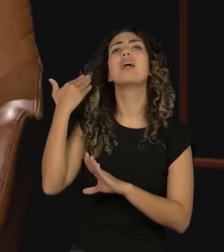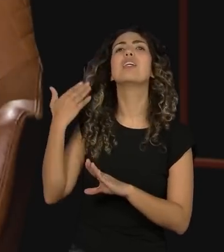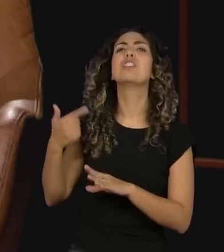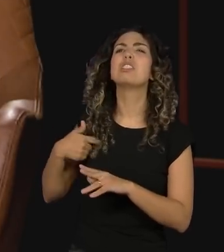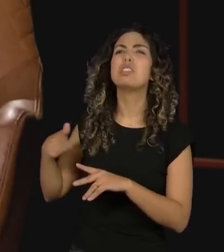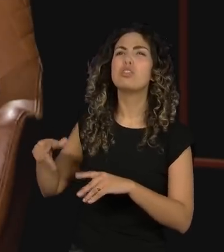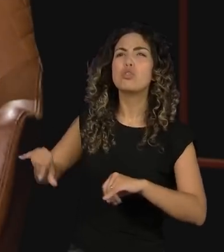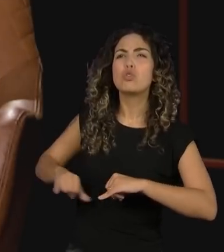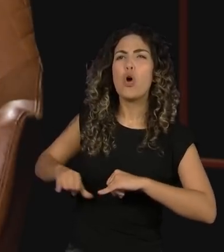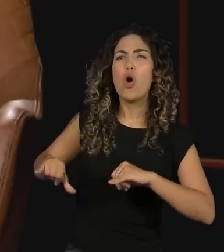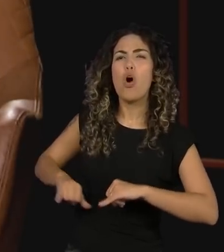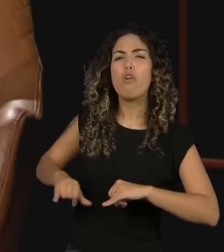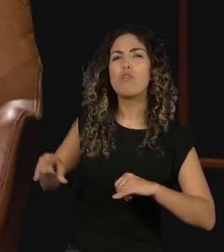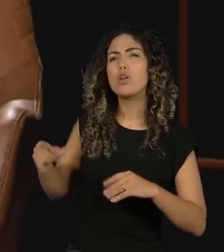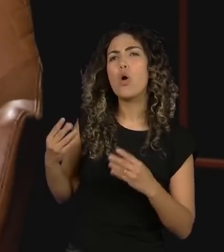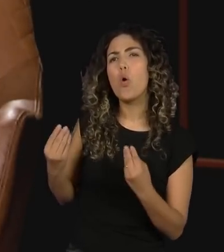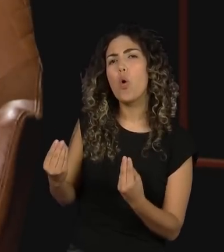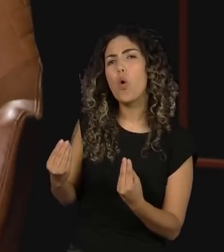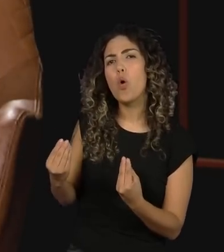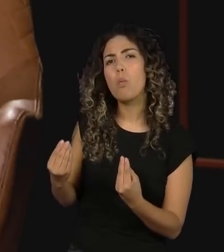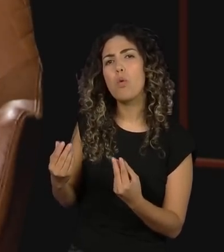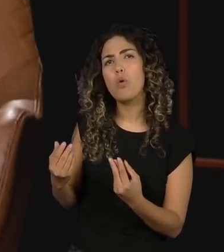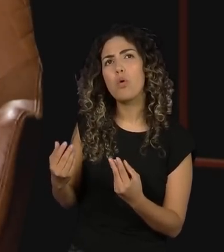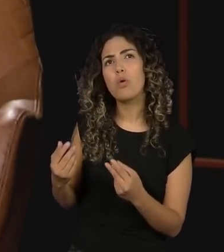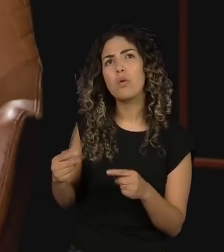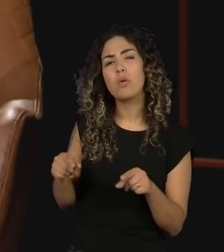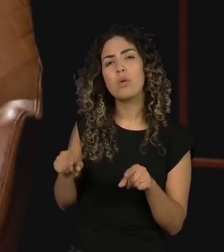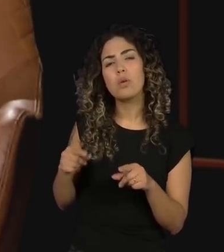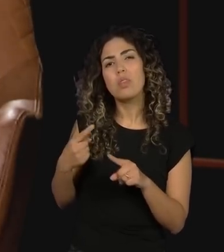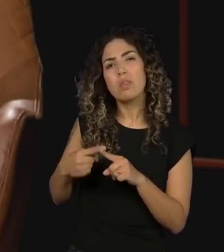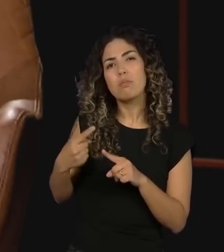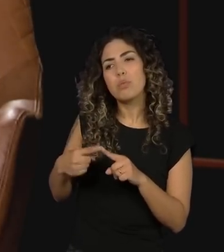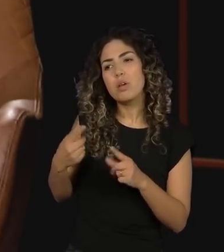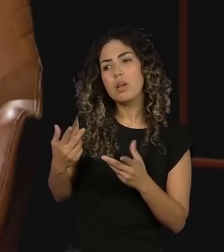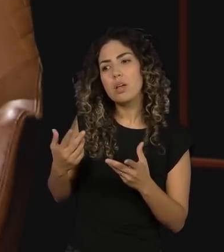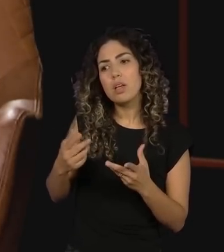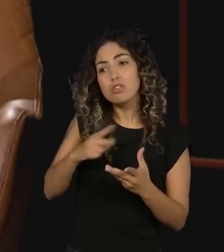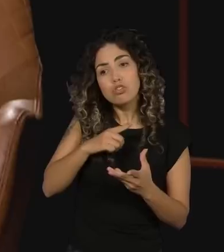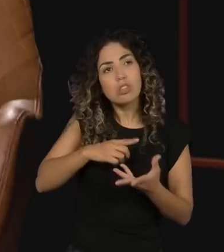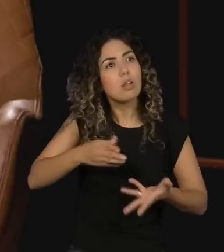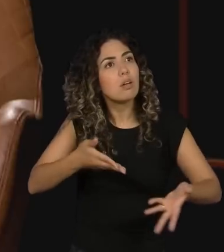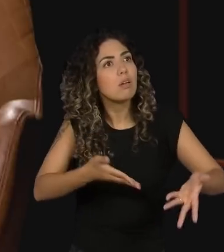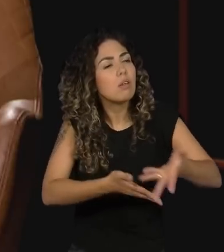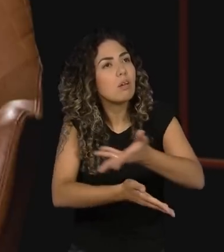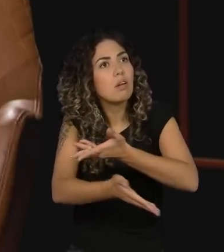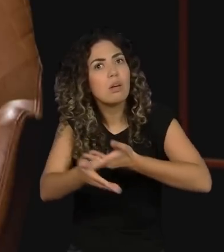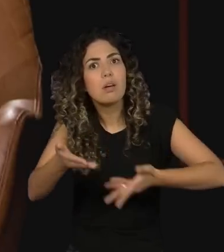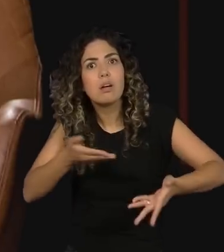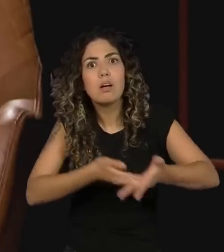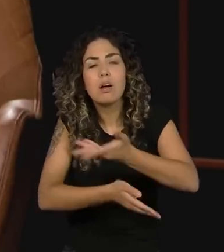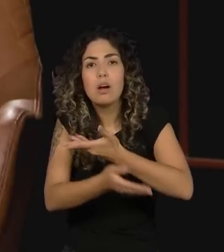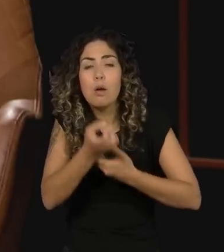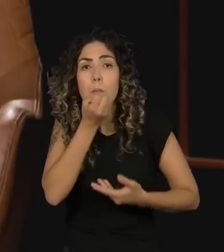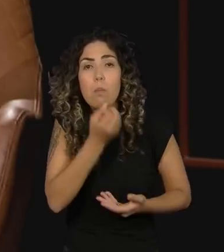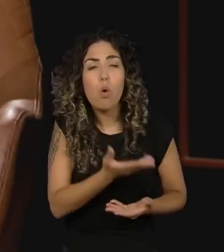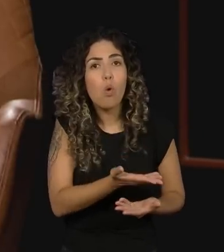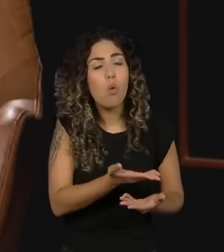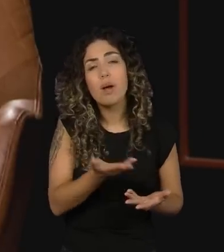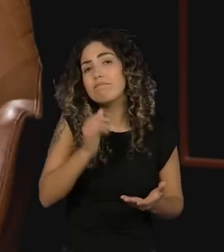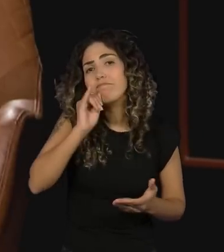Hebraica, aquele amor todo que me davam. E aí eu acabei, infelizmente,